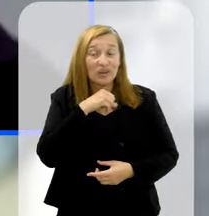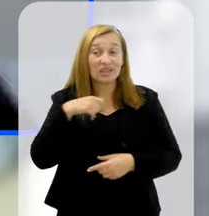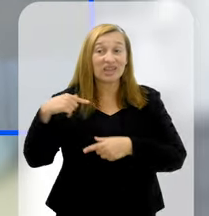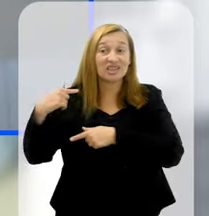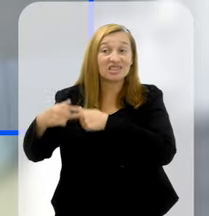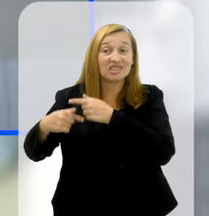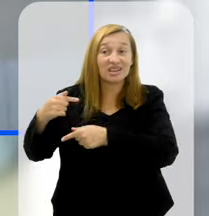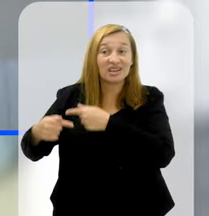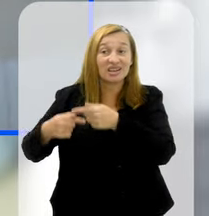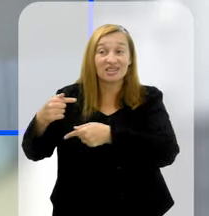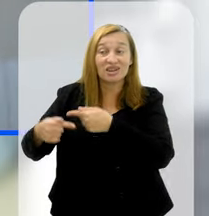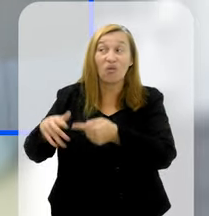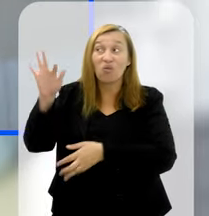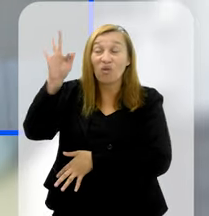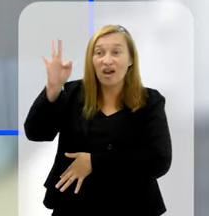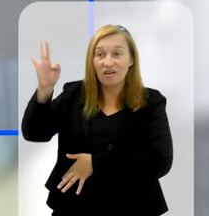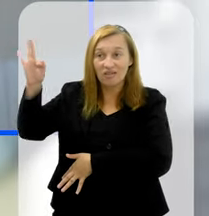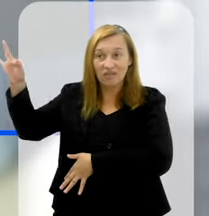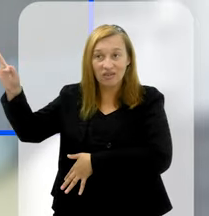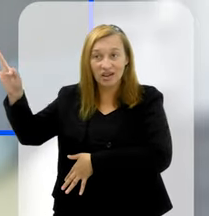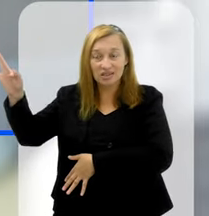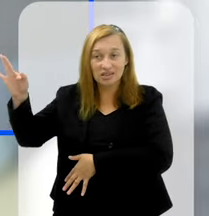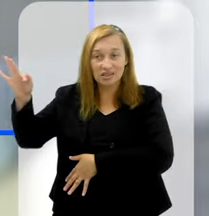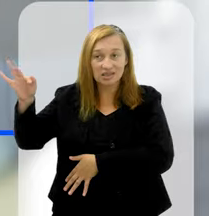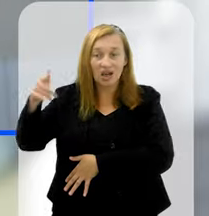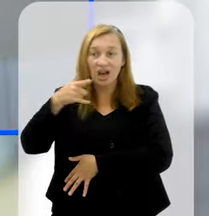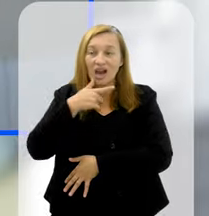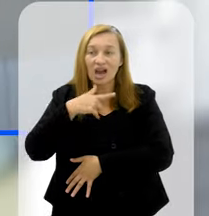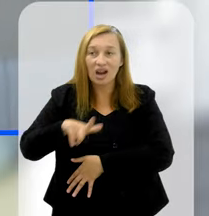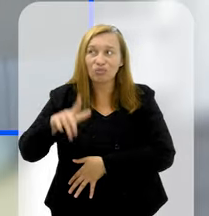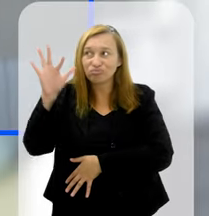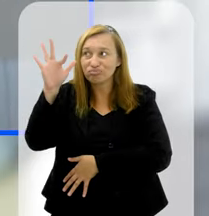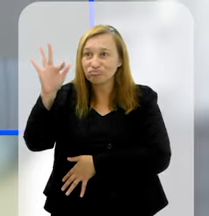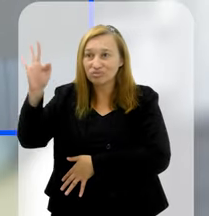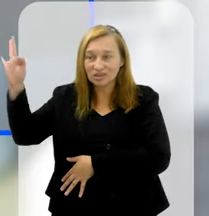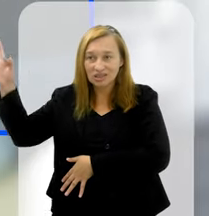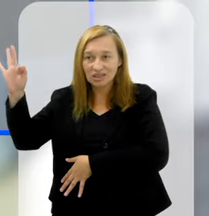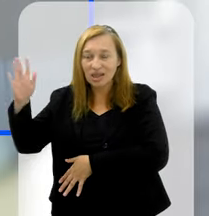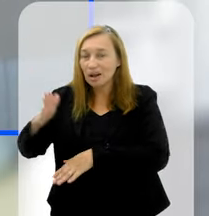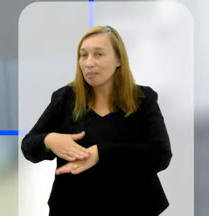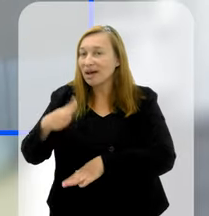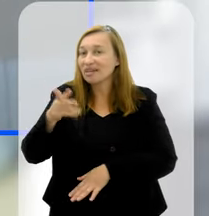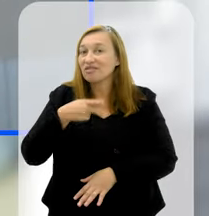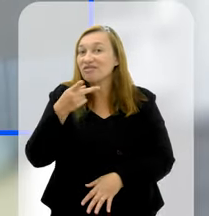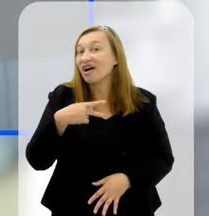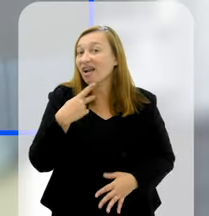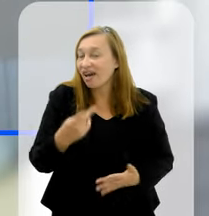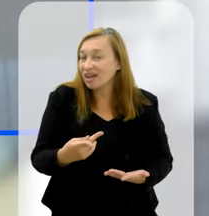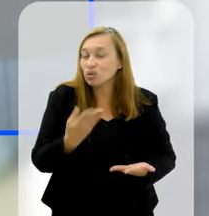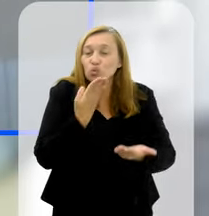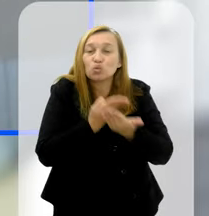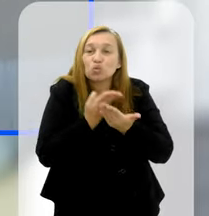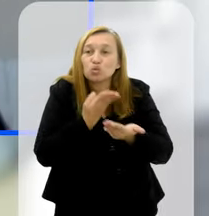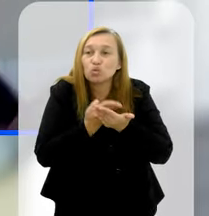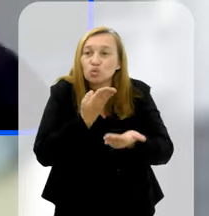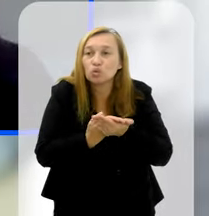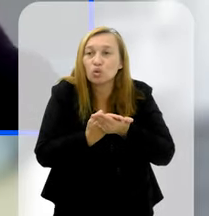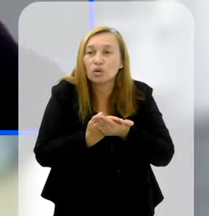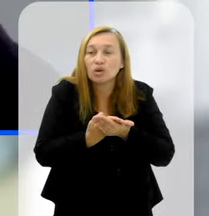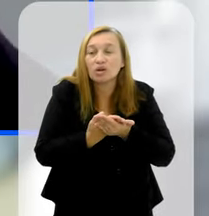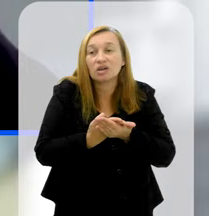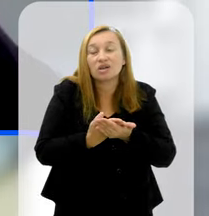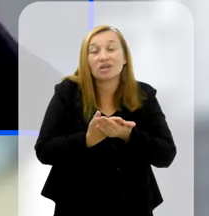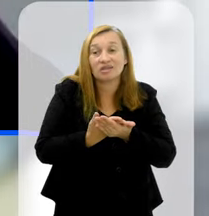uma geração que a França, o idioma francês, era mais falado ou